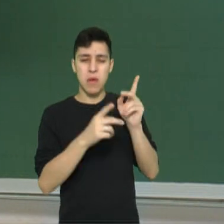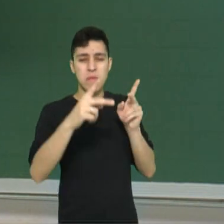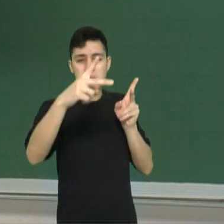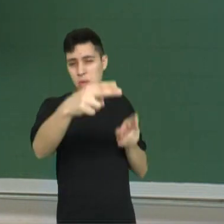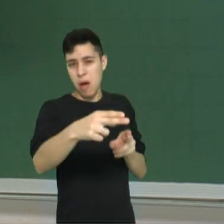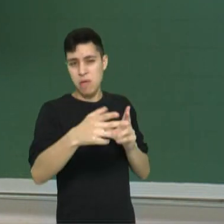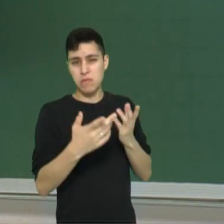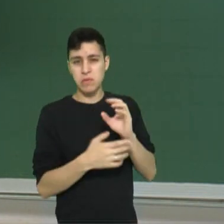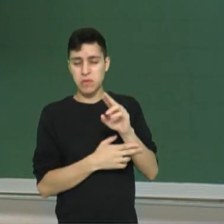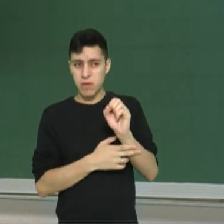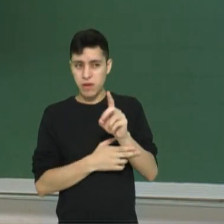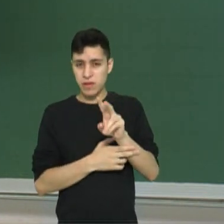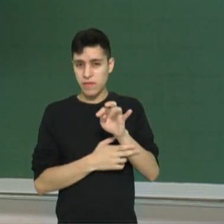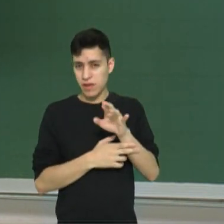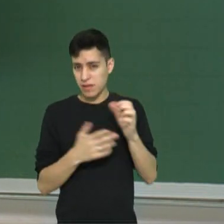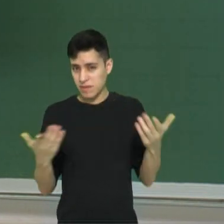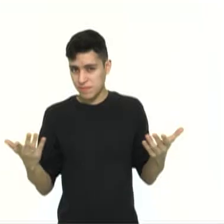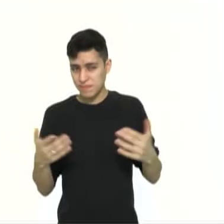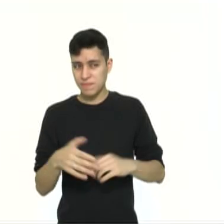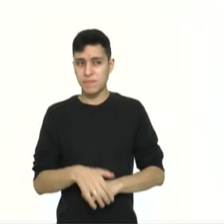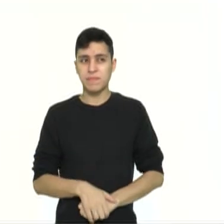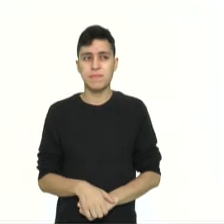tempinho aí para vocês pensarem na resposta.